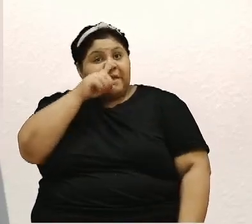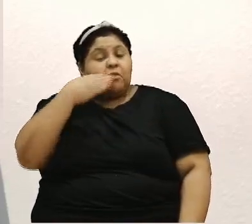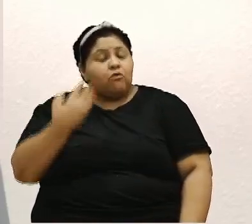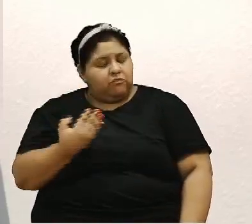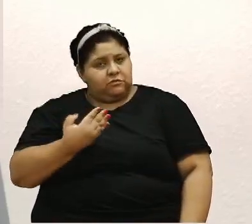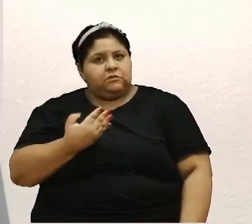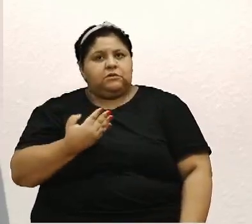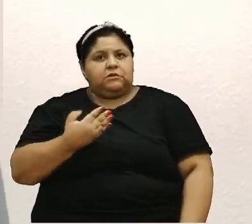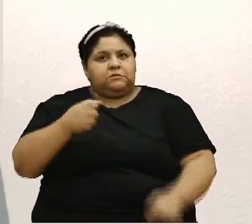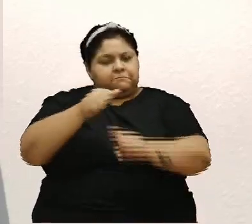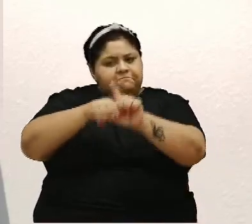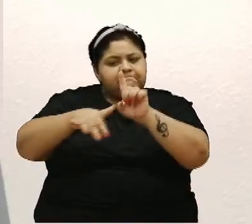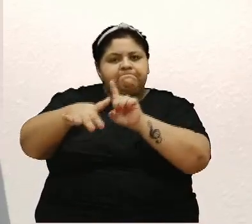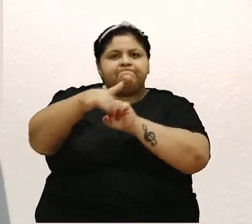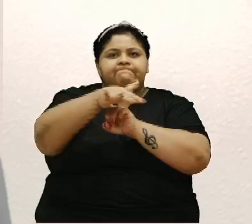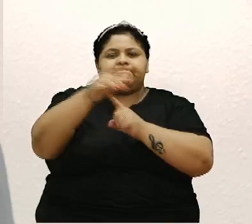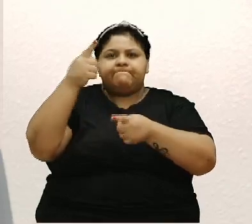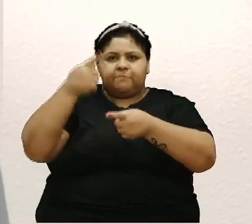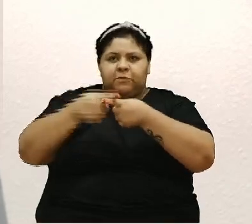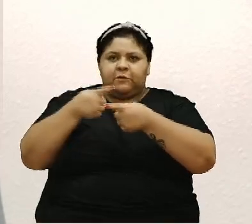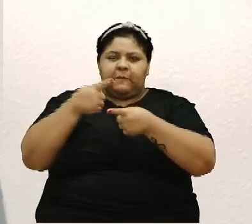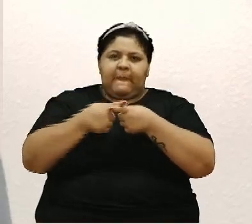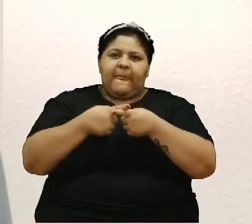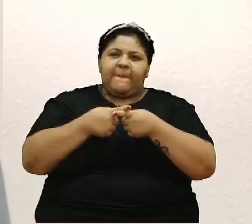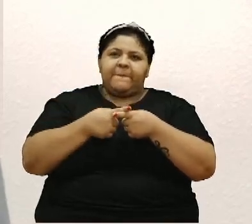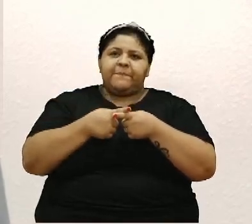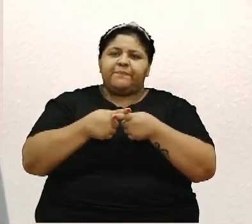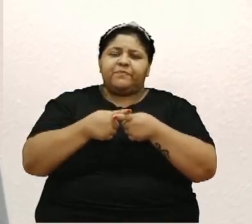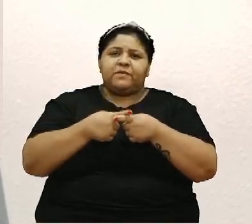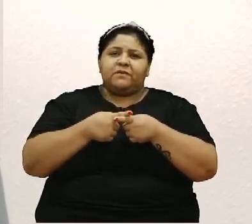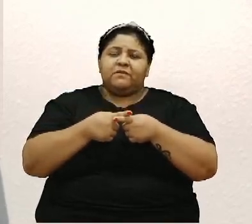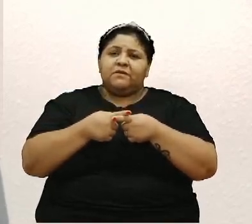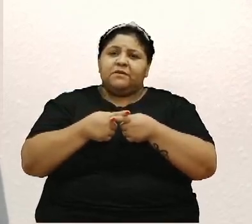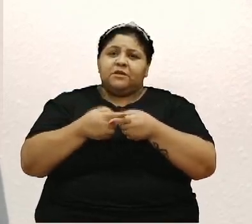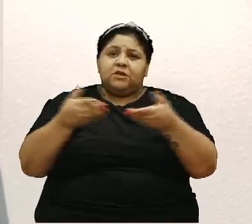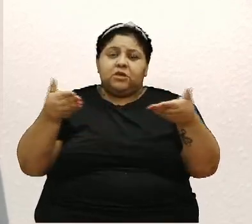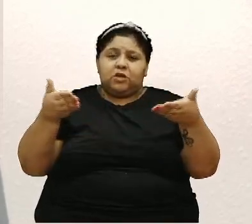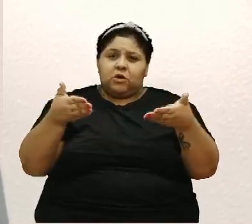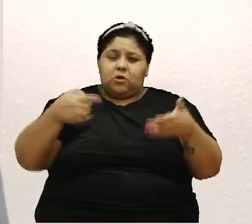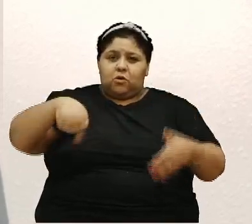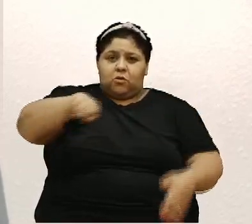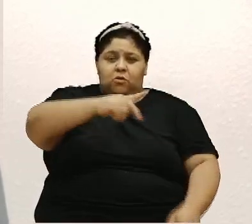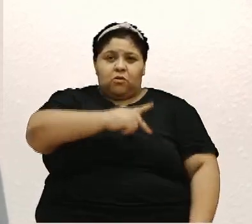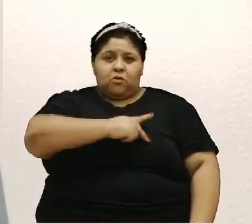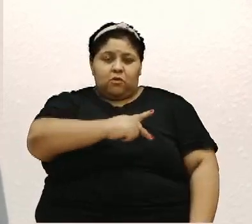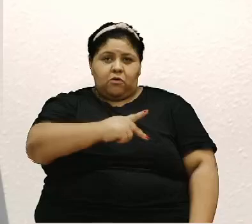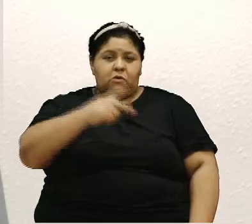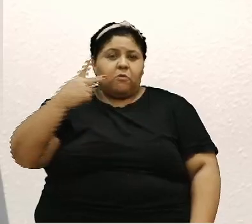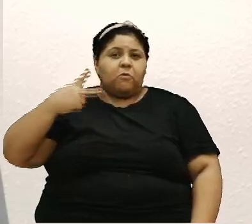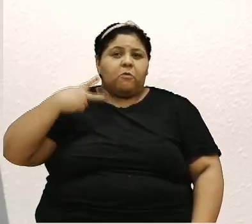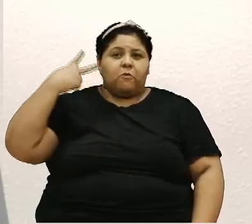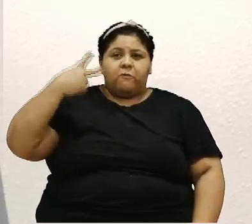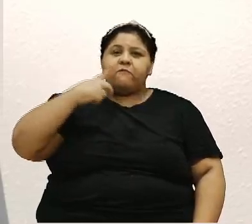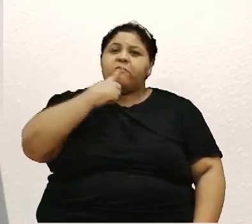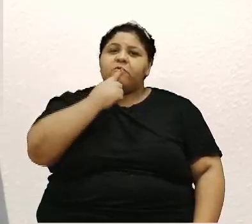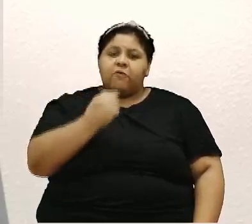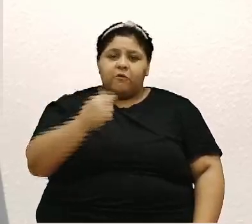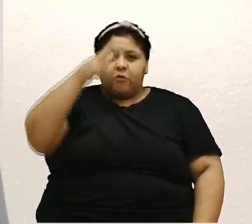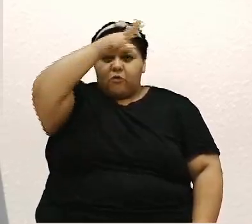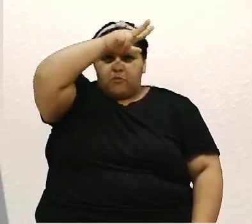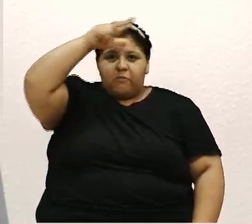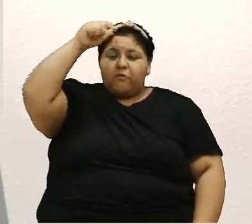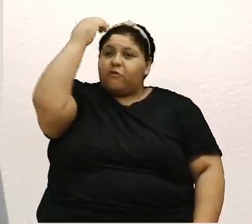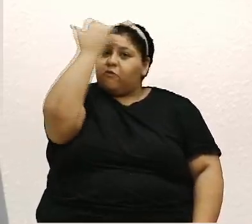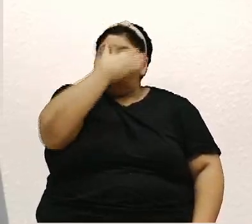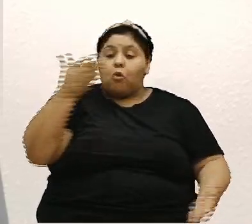arriscado para a sociedade, porque hoje, né, o nosso presidente ali, o vereador Ues, e prefeito Adiló